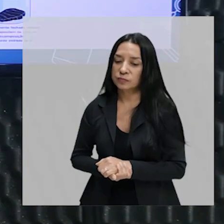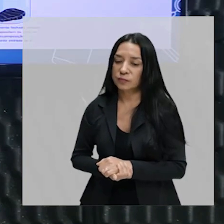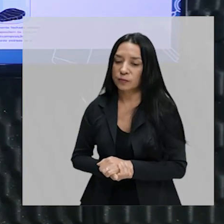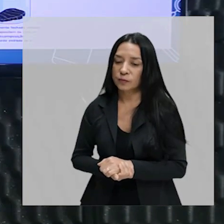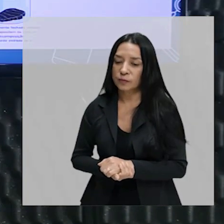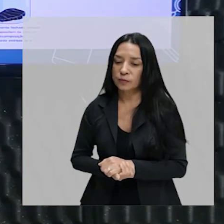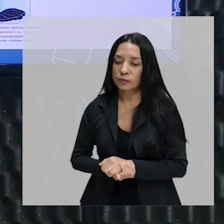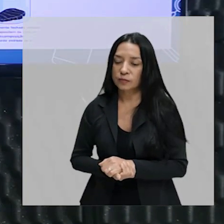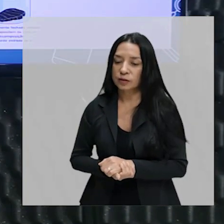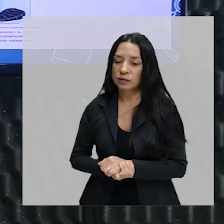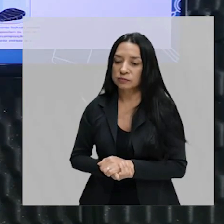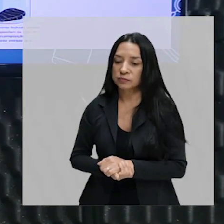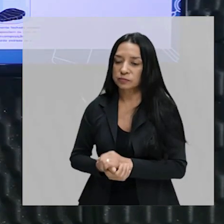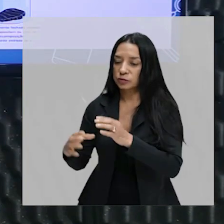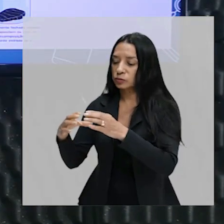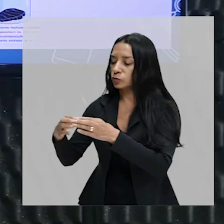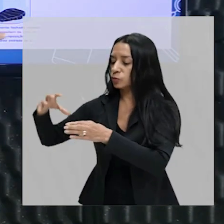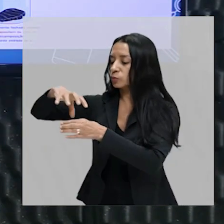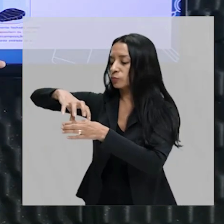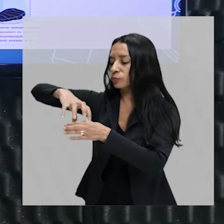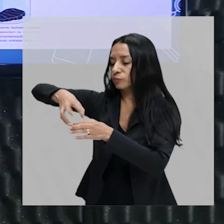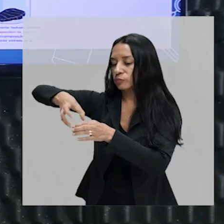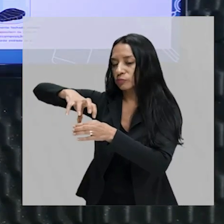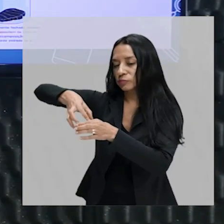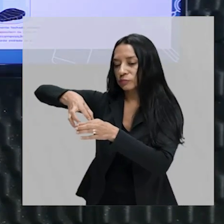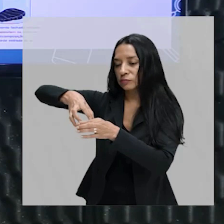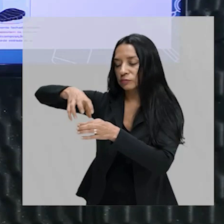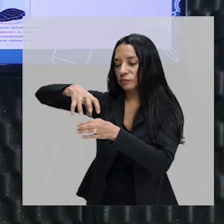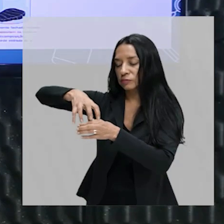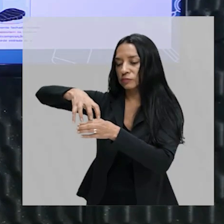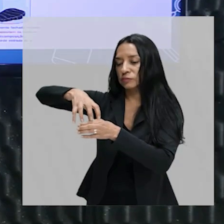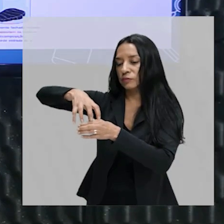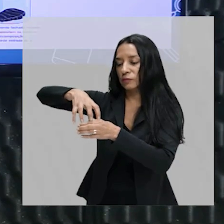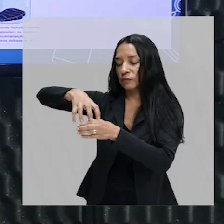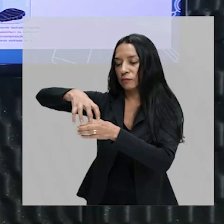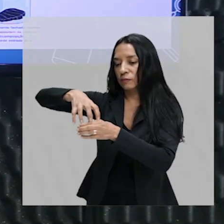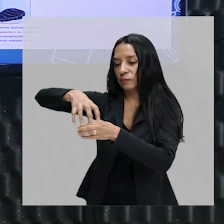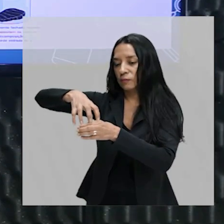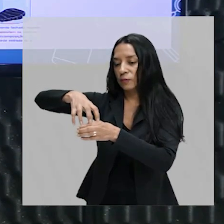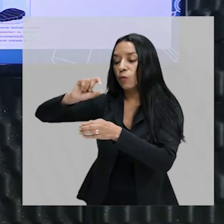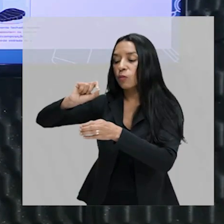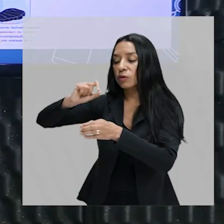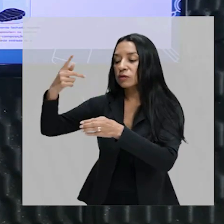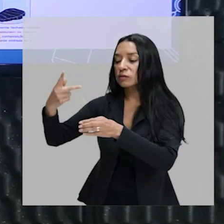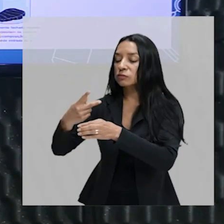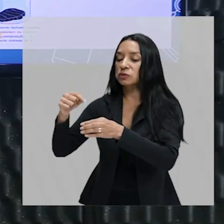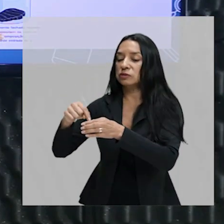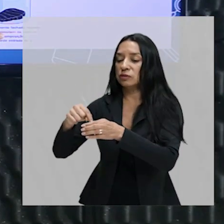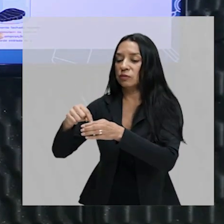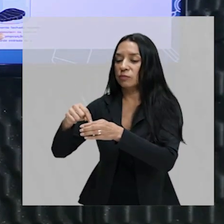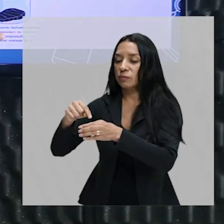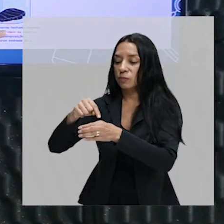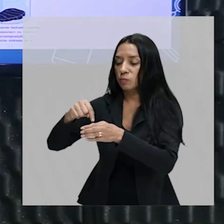permite a entrada de ar tá E nesse outro caso aqui que ele fechou hermeticamente o frasco